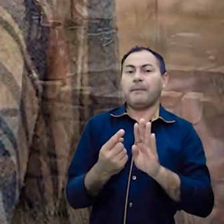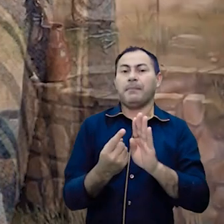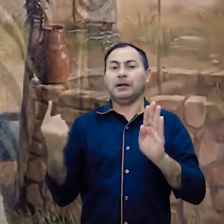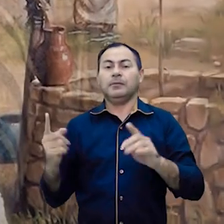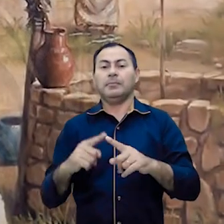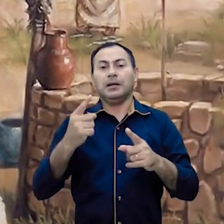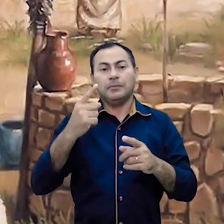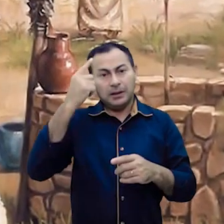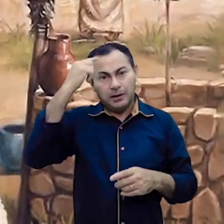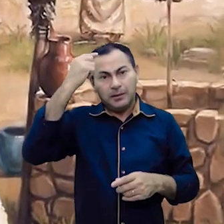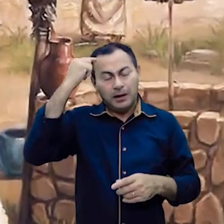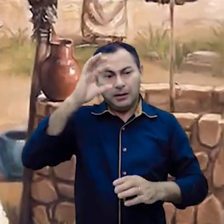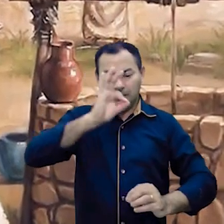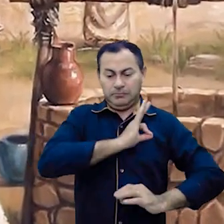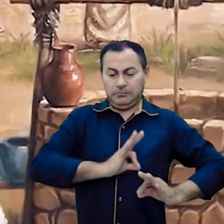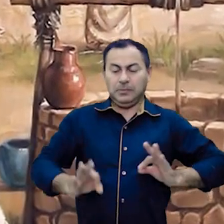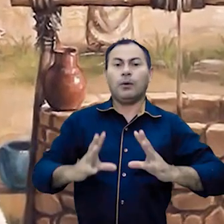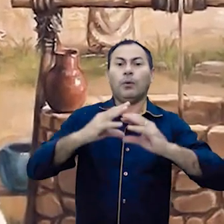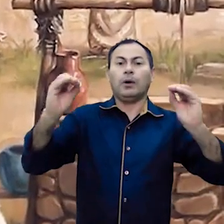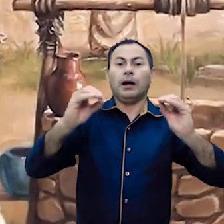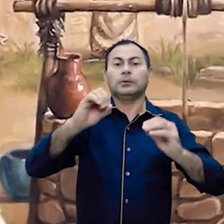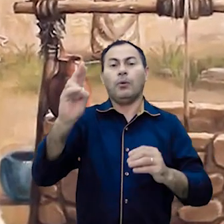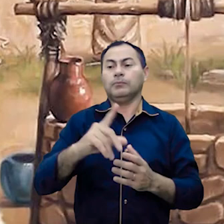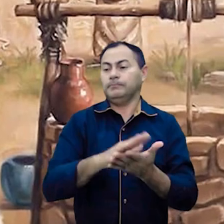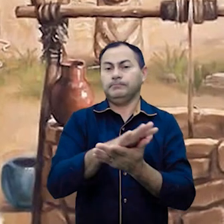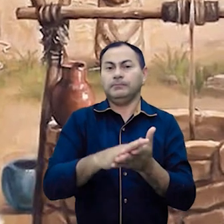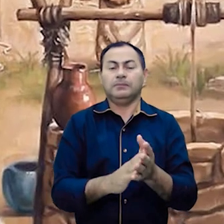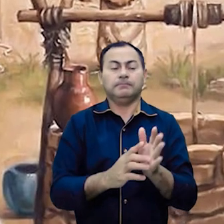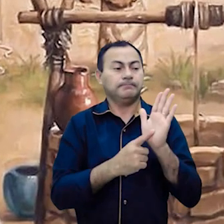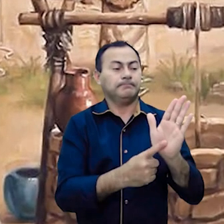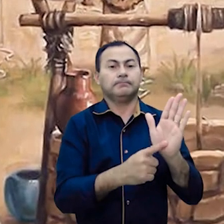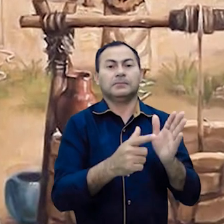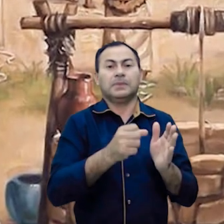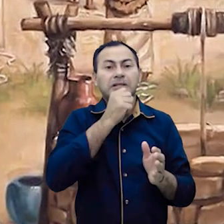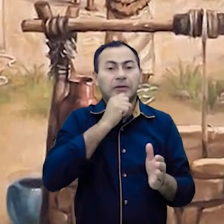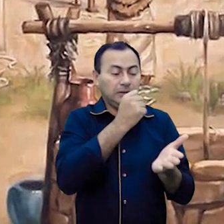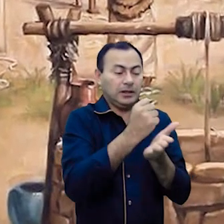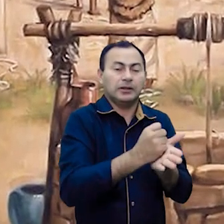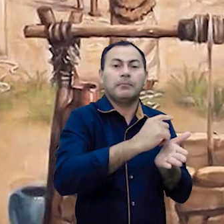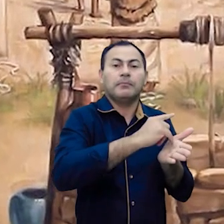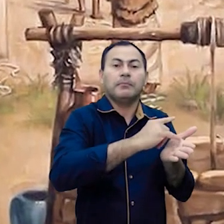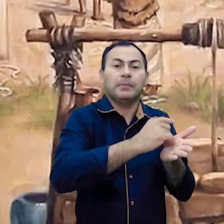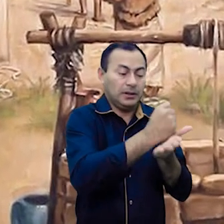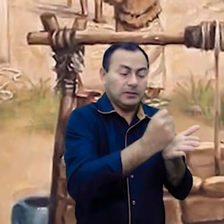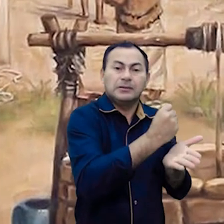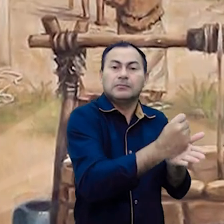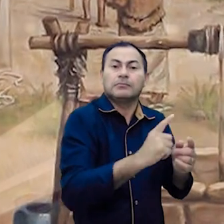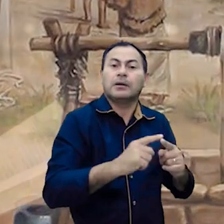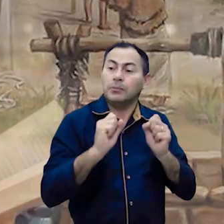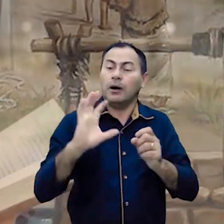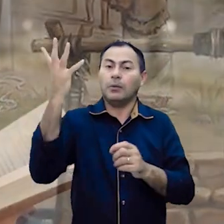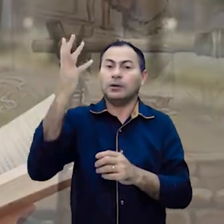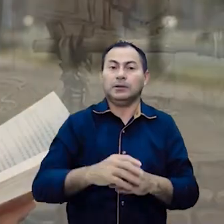patética mas suponhamos que um leproso tivesse sido curado que não provável no antigo testamento mas